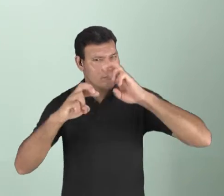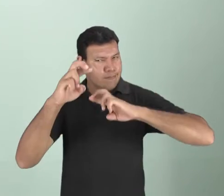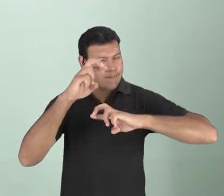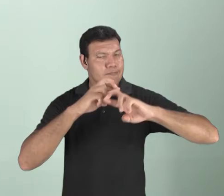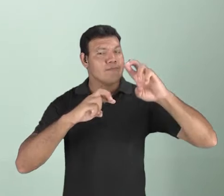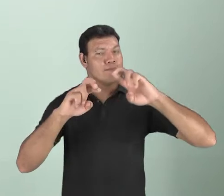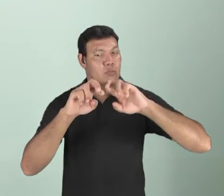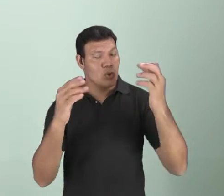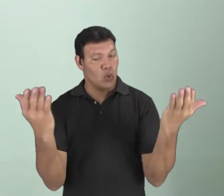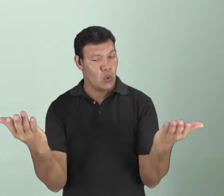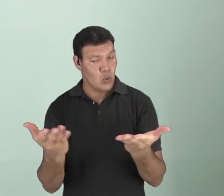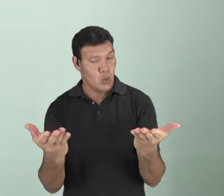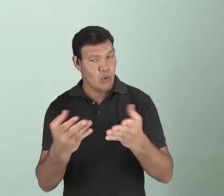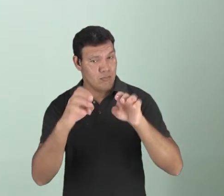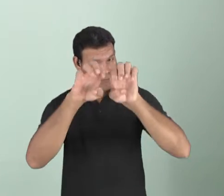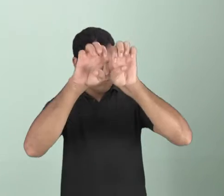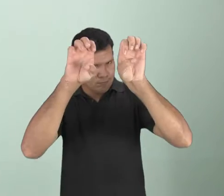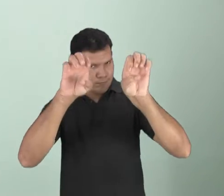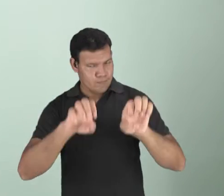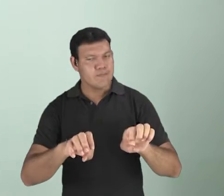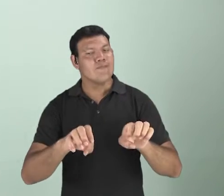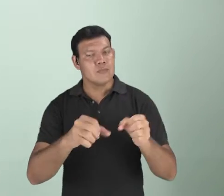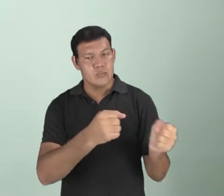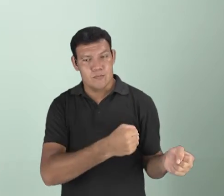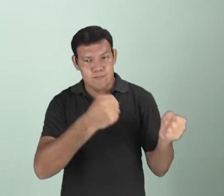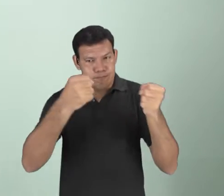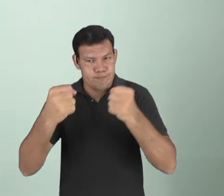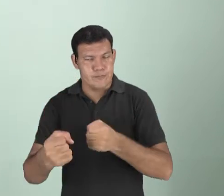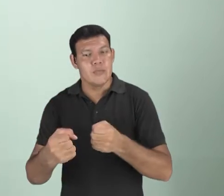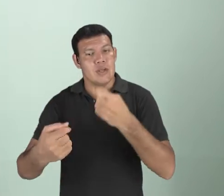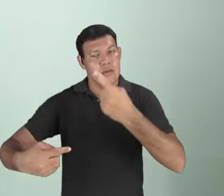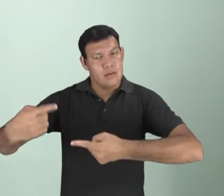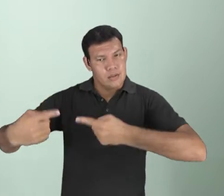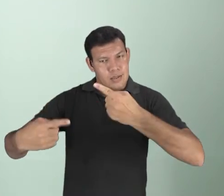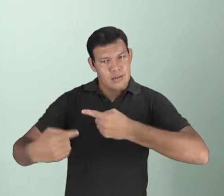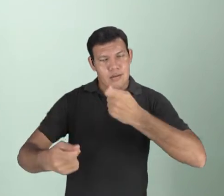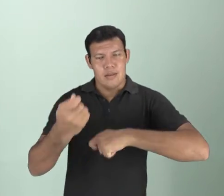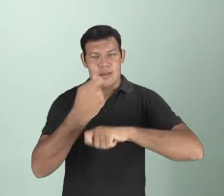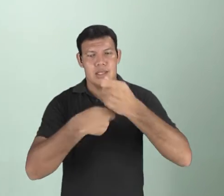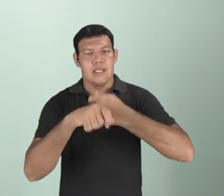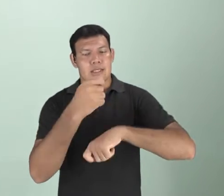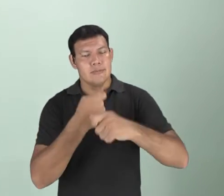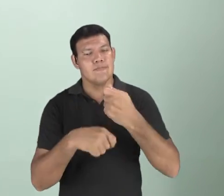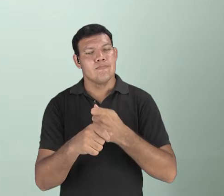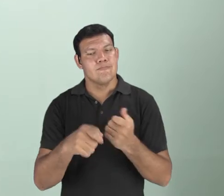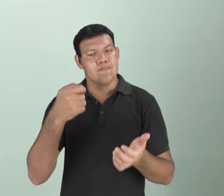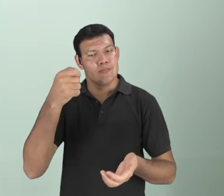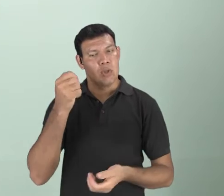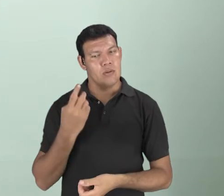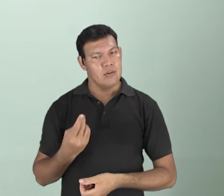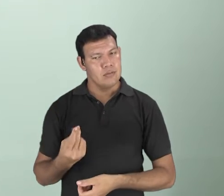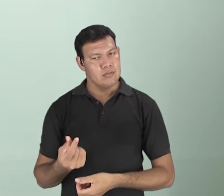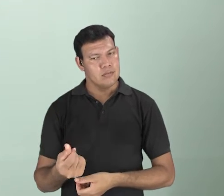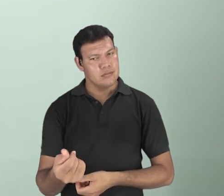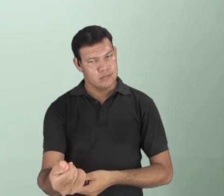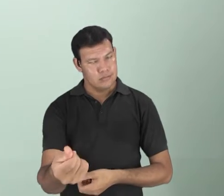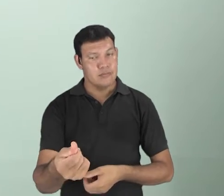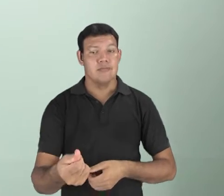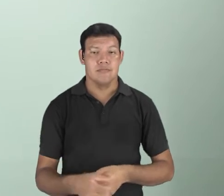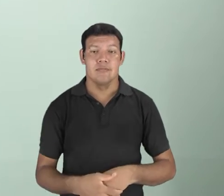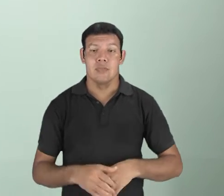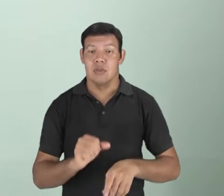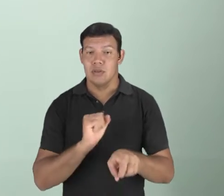a atual estrutura de poder político, econômico e social acaba permanecendo na sociedade.